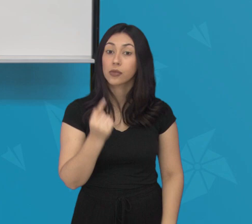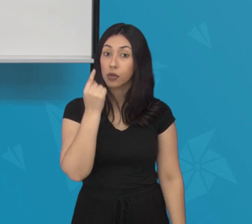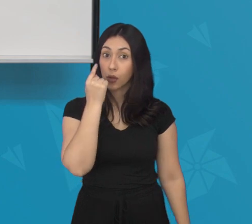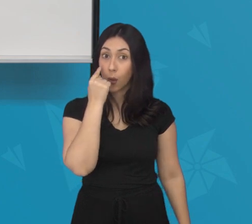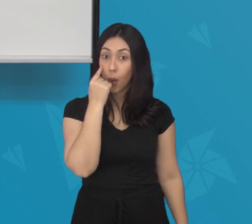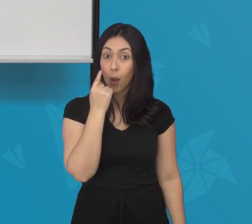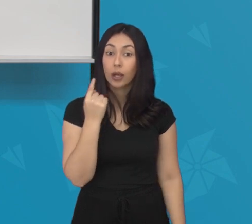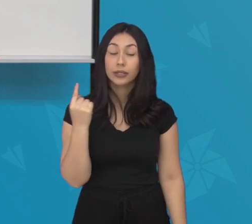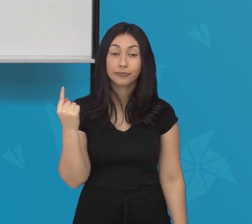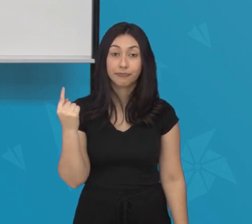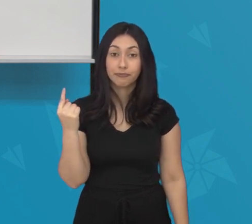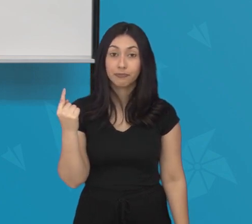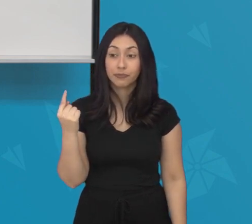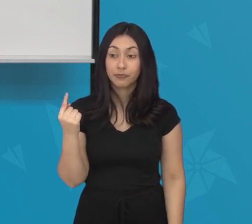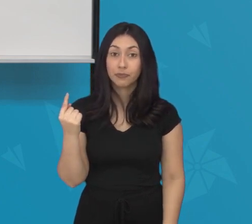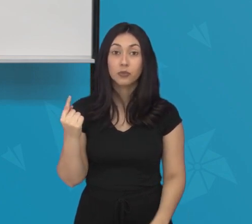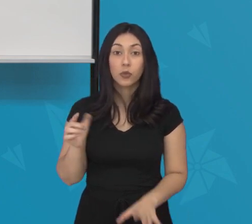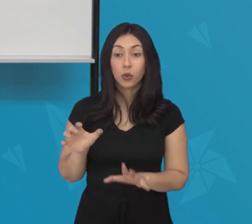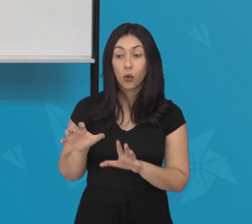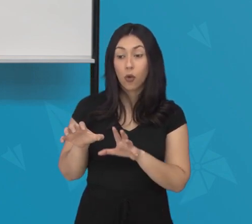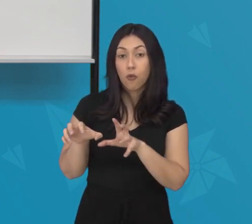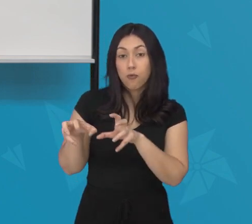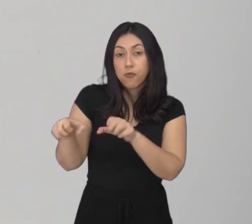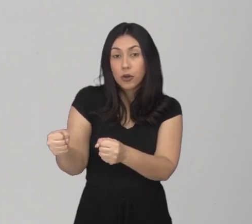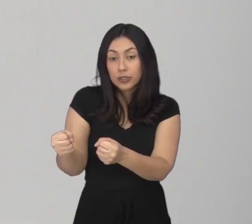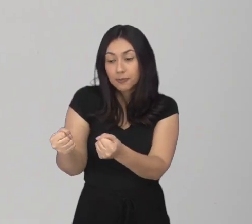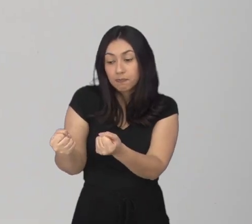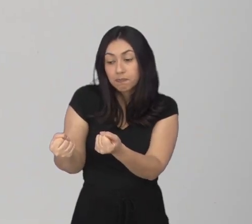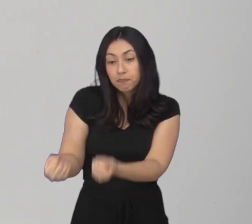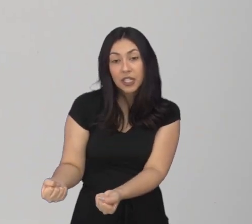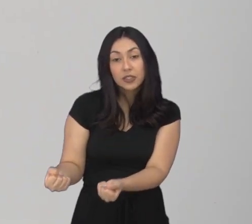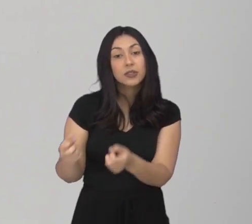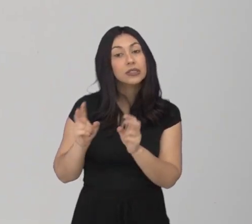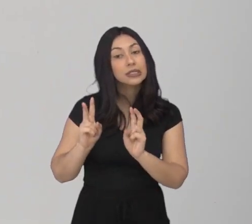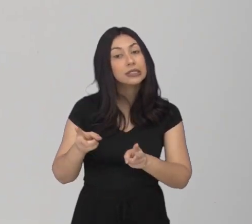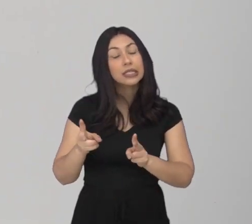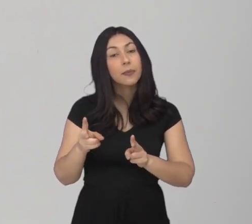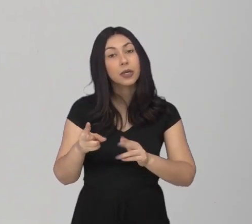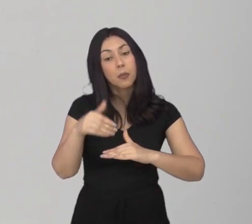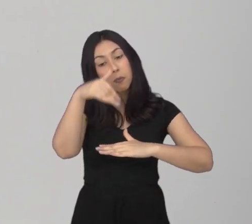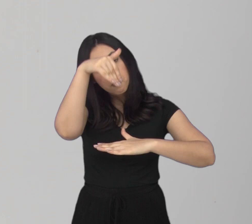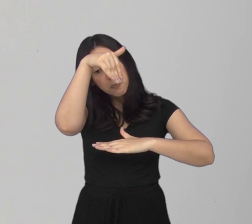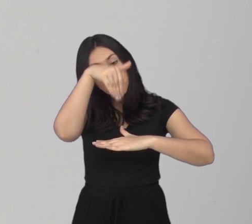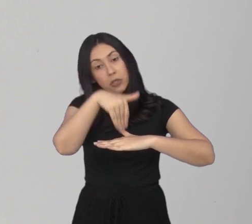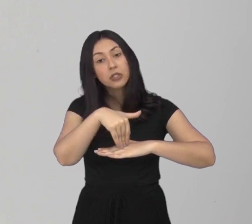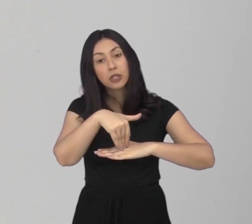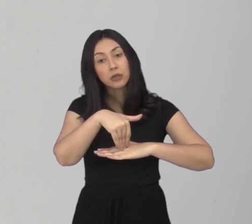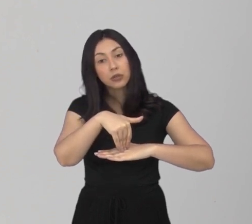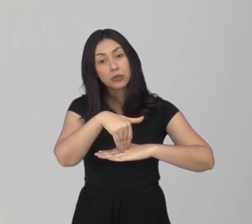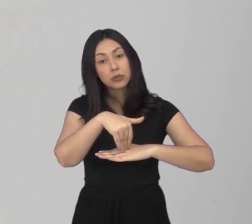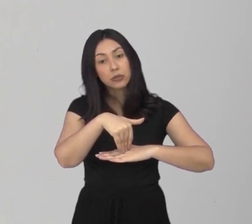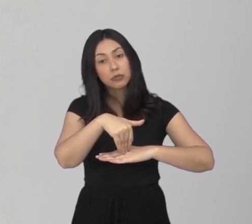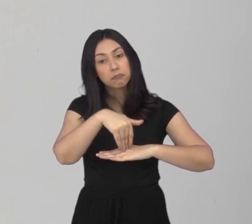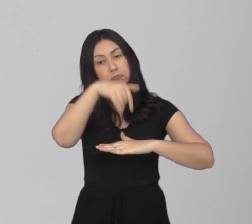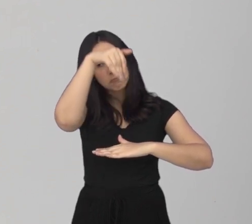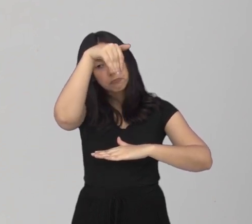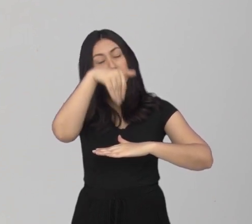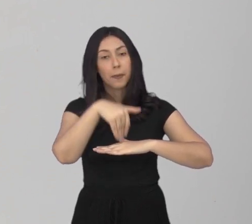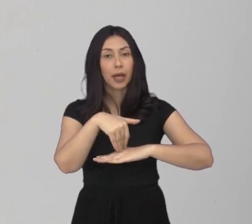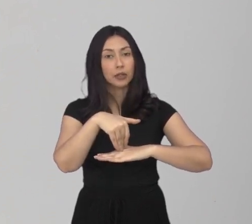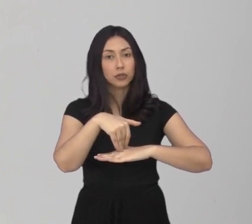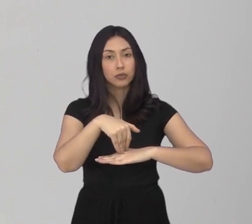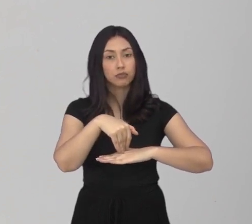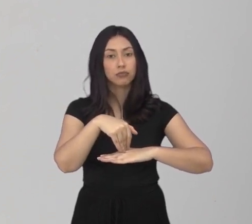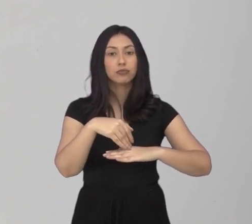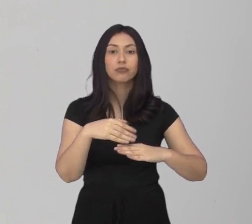Olha só, a força-peso é sempre para o centro da Terra. Se eu tenho um objeto em cima de uma mesa, a minha força-peso aponta para o